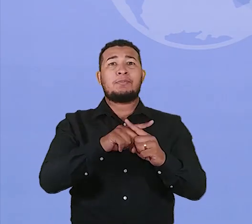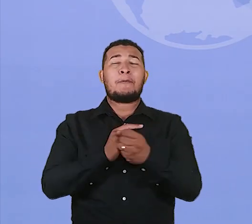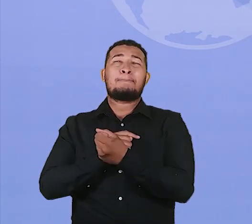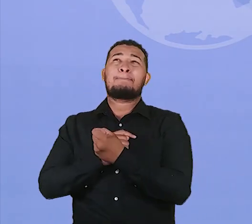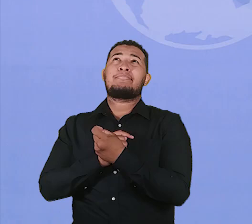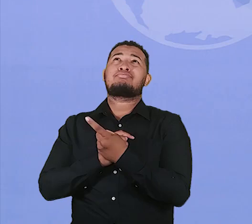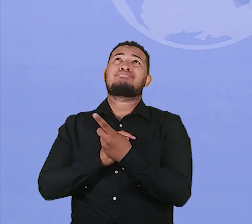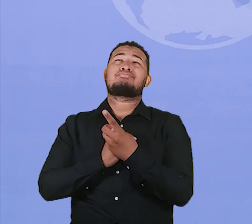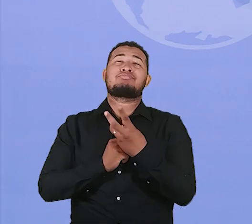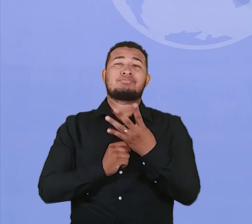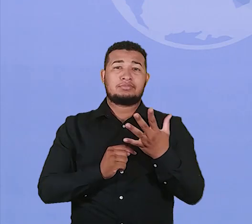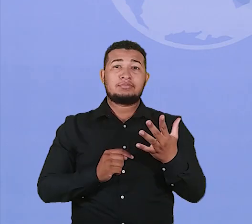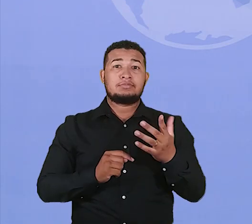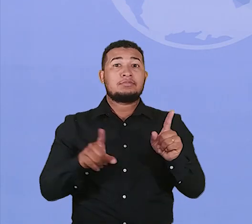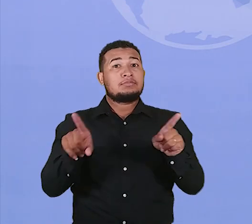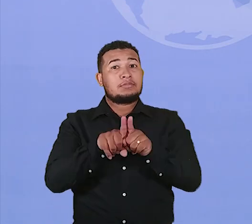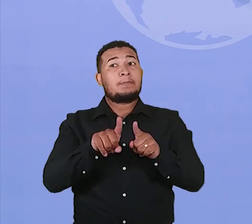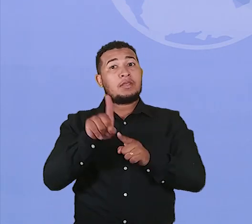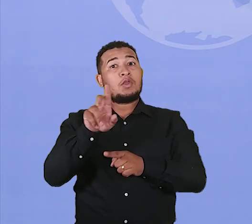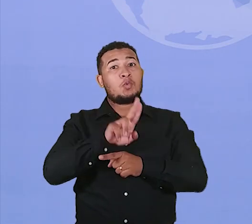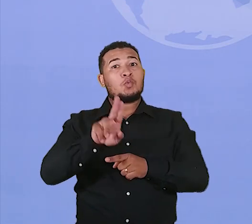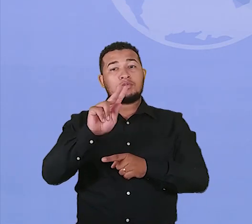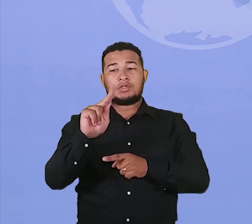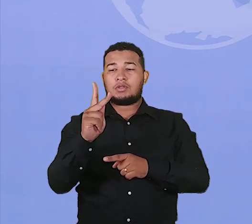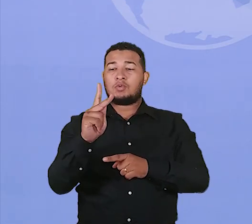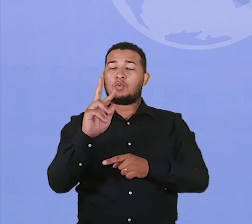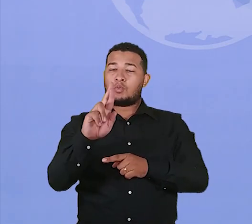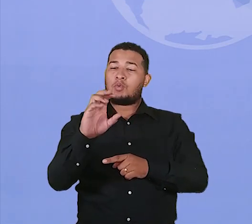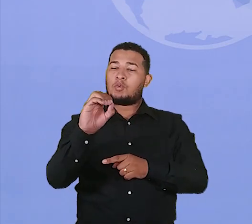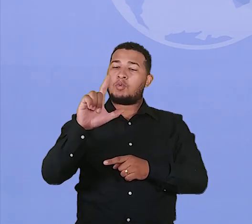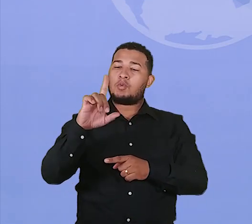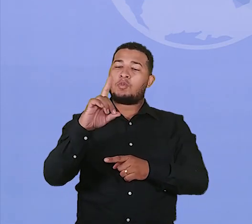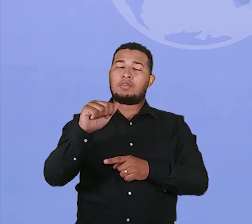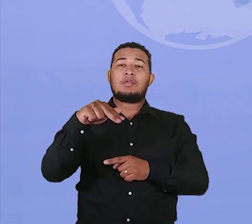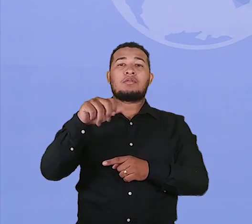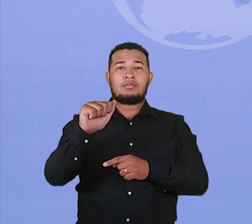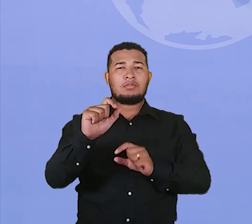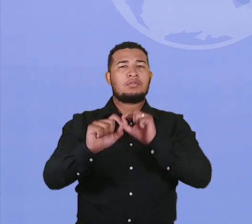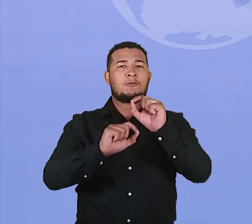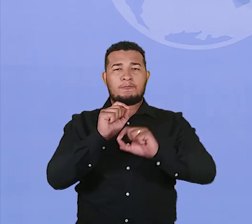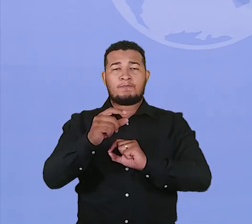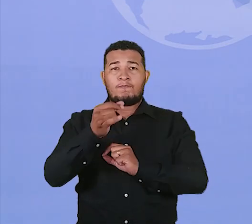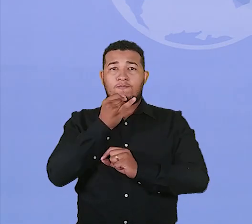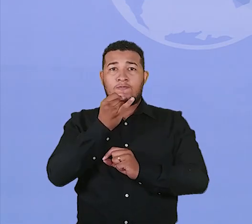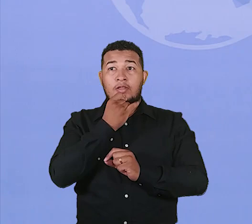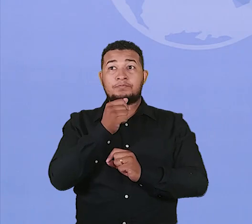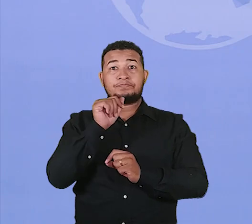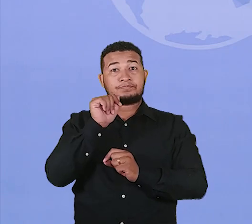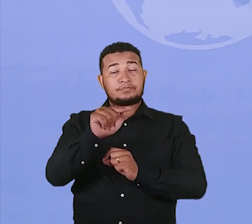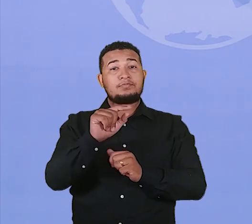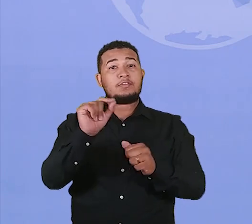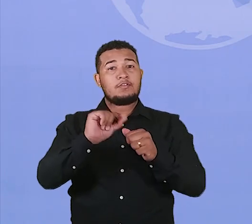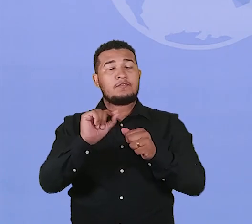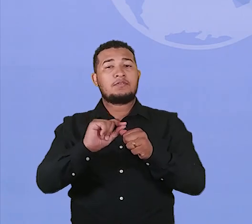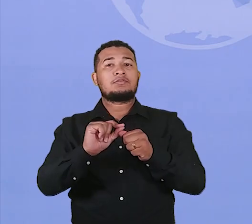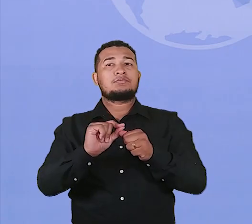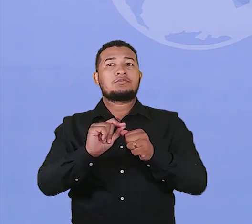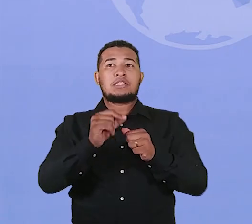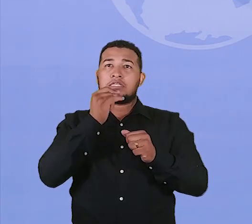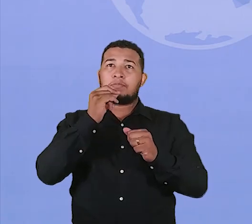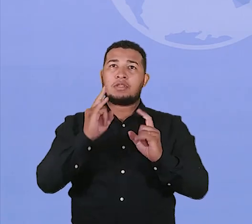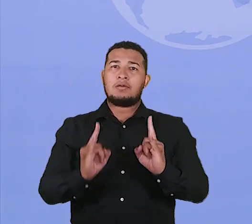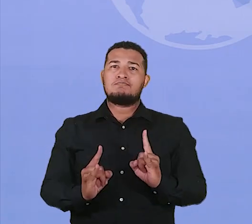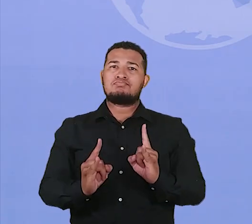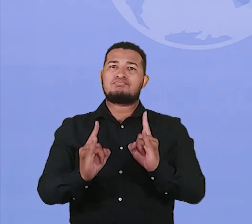ferramentas simples ali na construção uma delas que usa uma roldana né é quando eles fazem